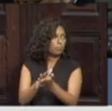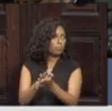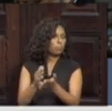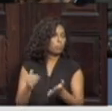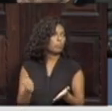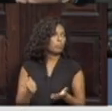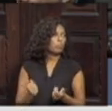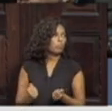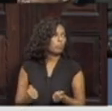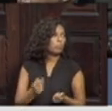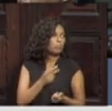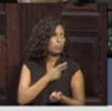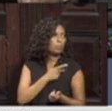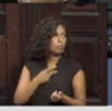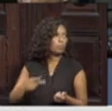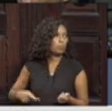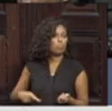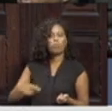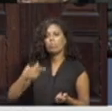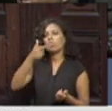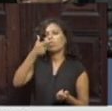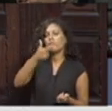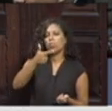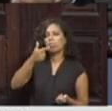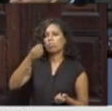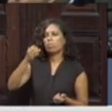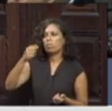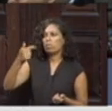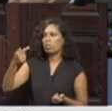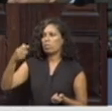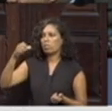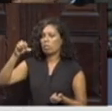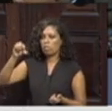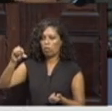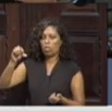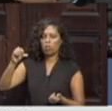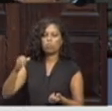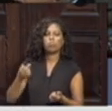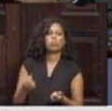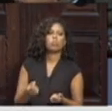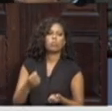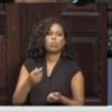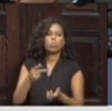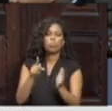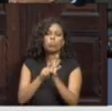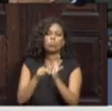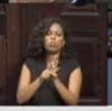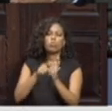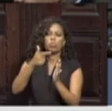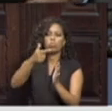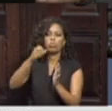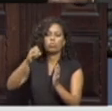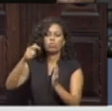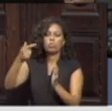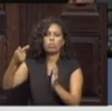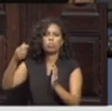emendada. Projeto de Lei 2071-A de 2013, da autoria do deputado Marcos Abraão, que